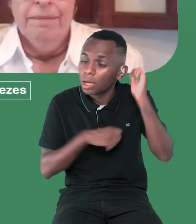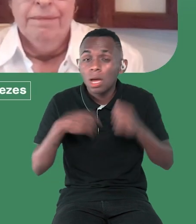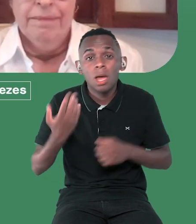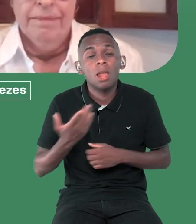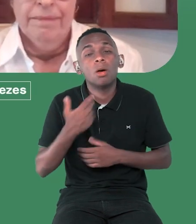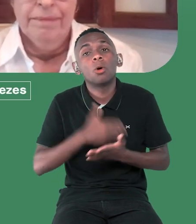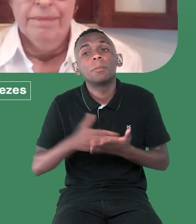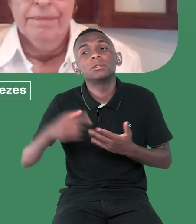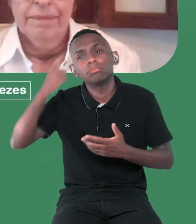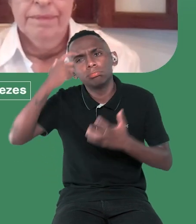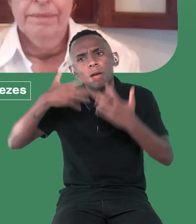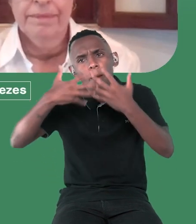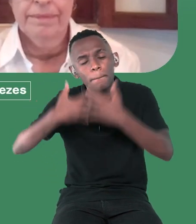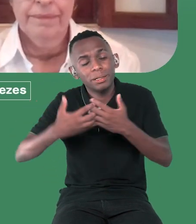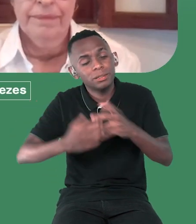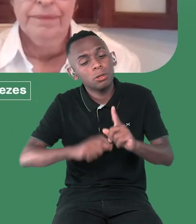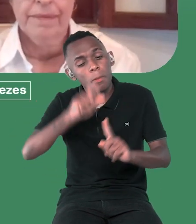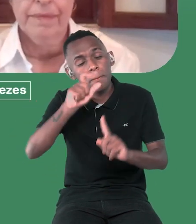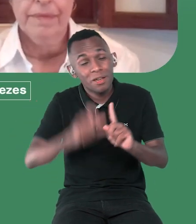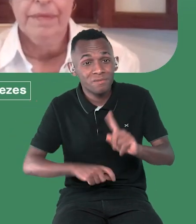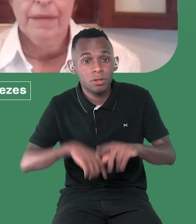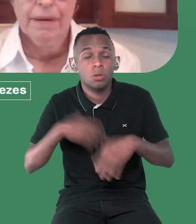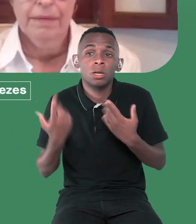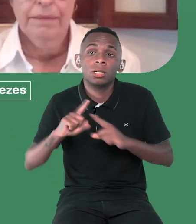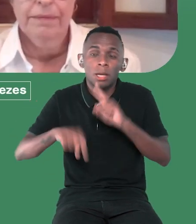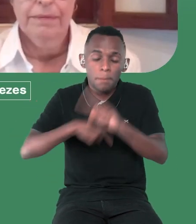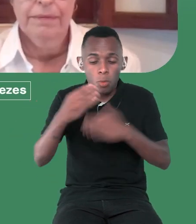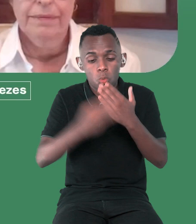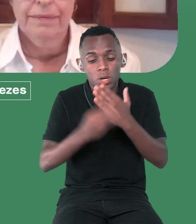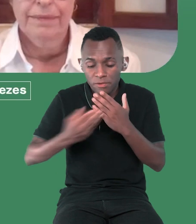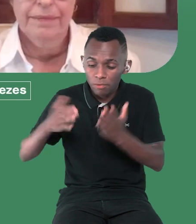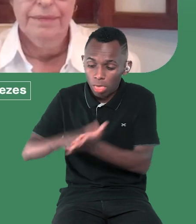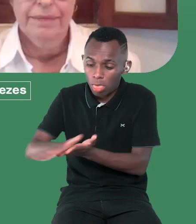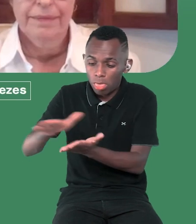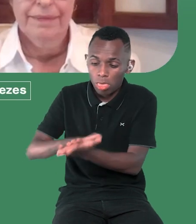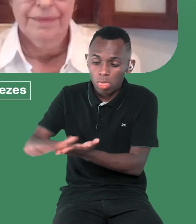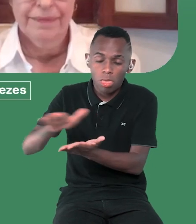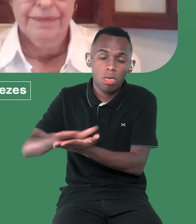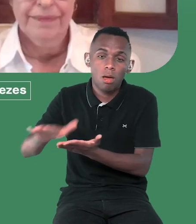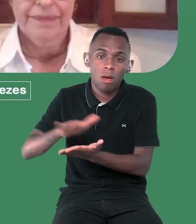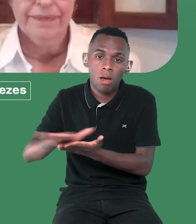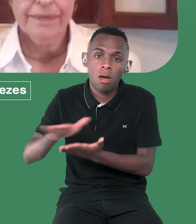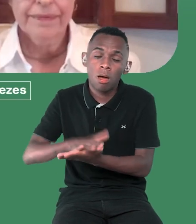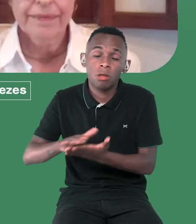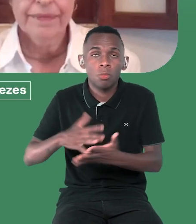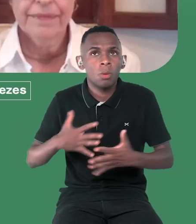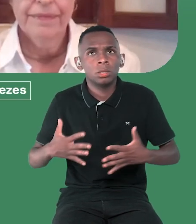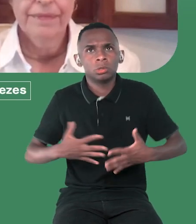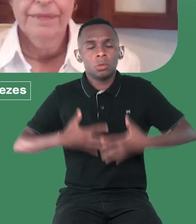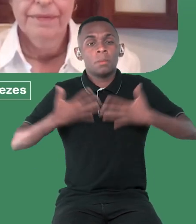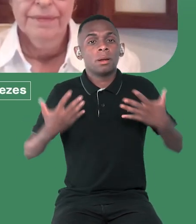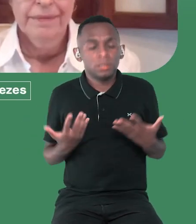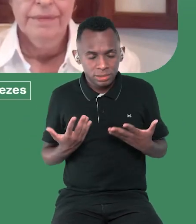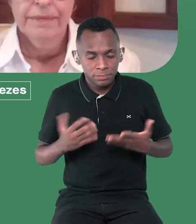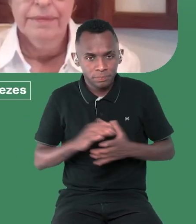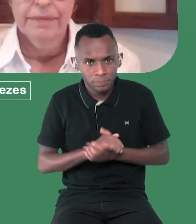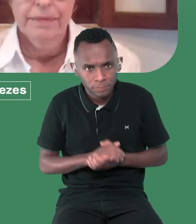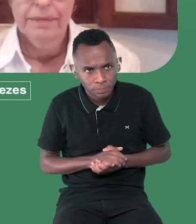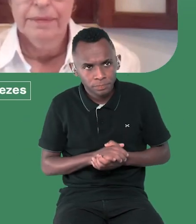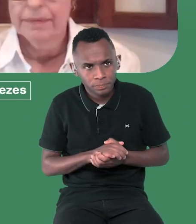começou a pensar no personagem, e logo o livro já foi para a gráfica, enfim. E foi essa surpresa toda,